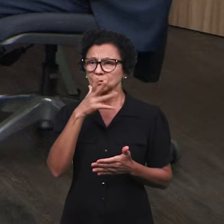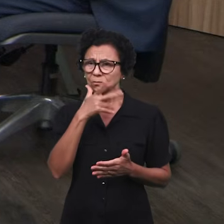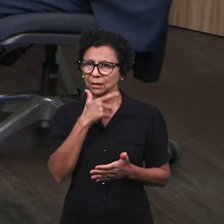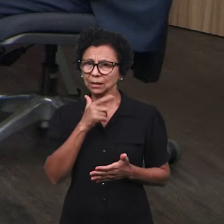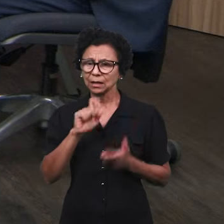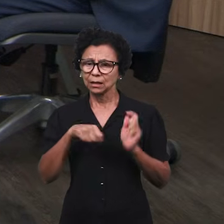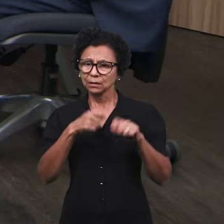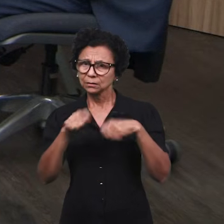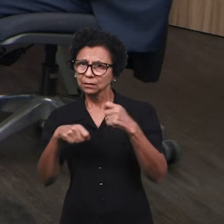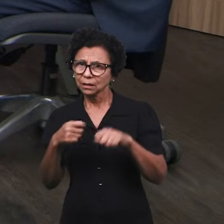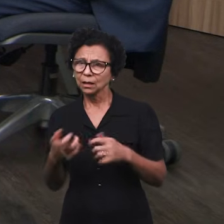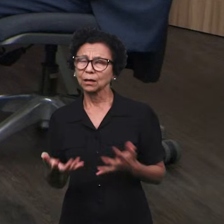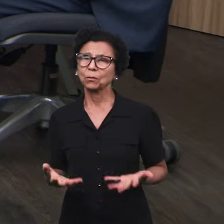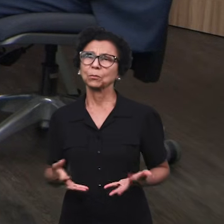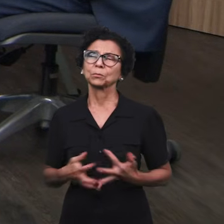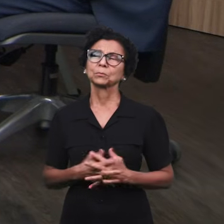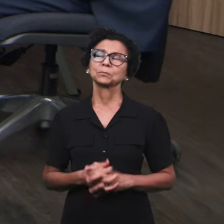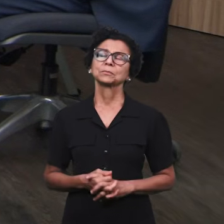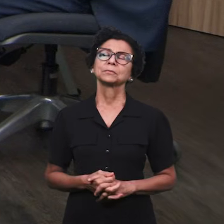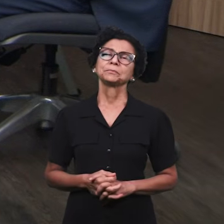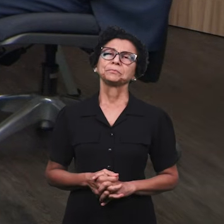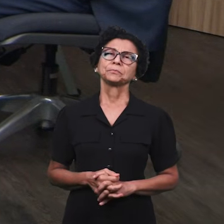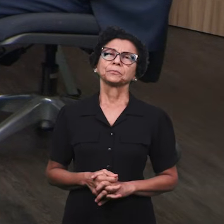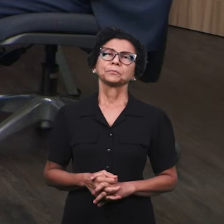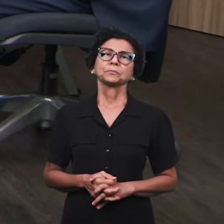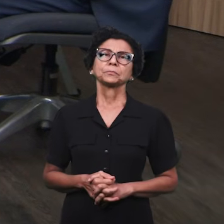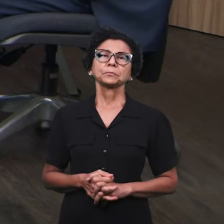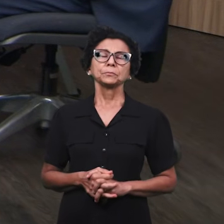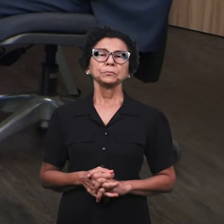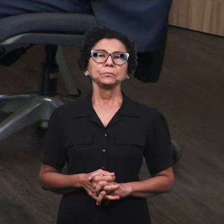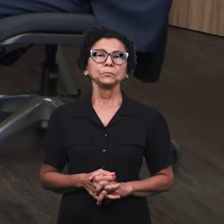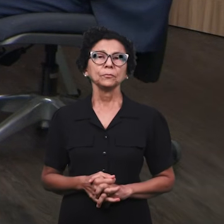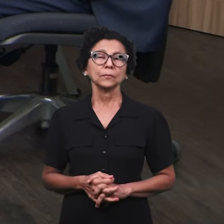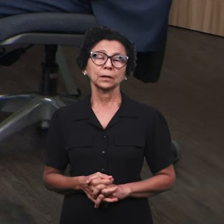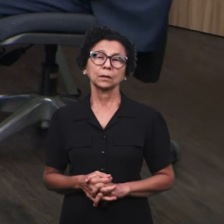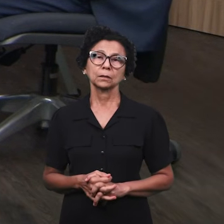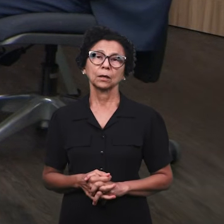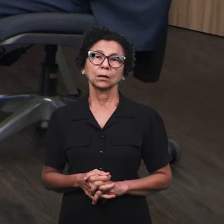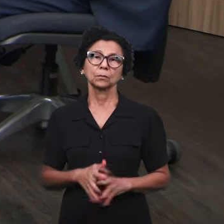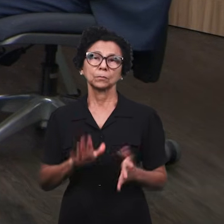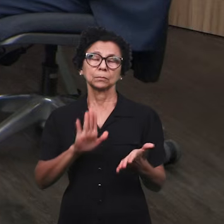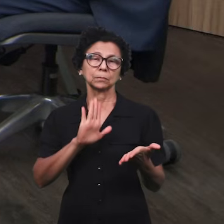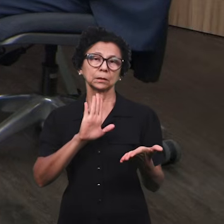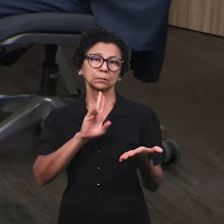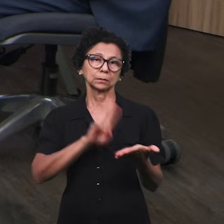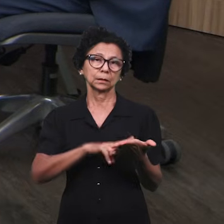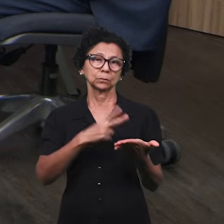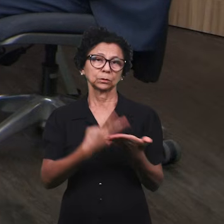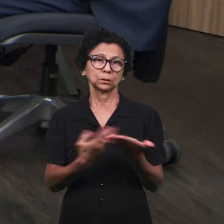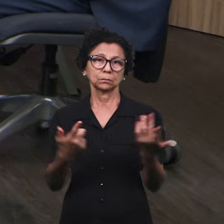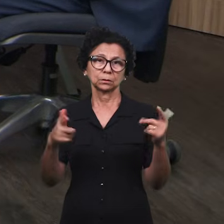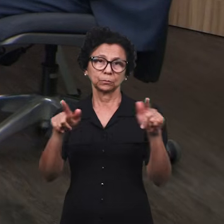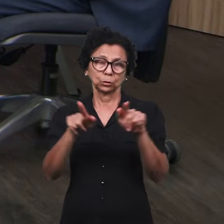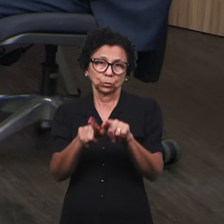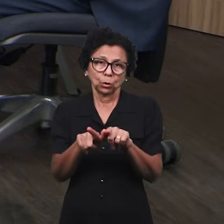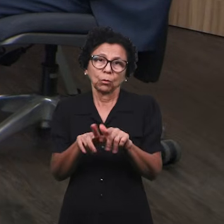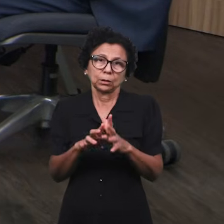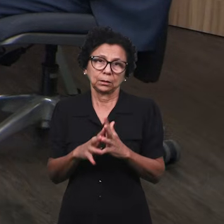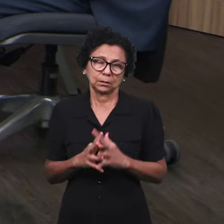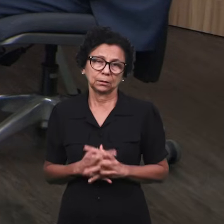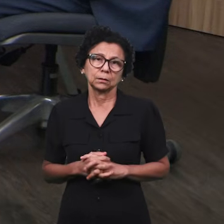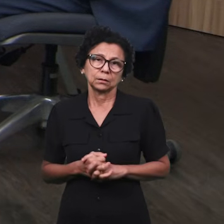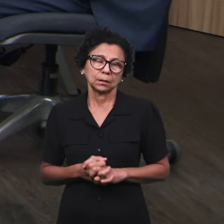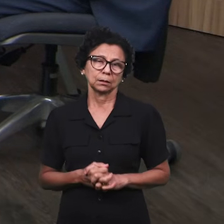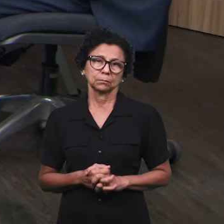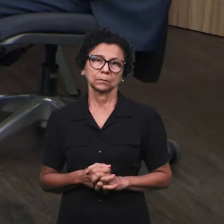De certa forma, dentro de uma experiência de tradução simultânea, mesmo para um idioma só falado,